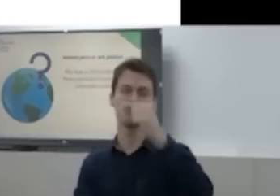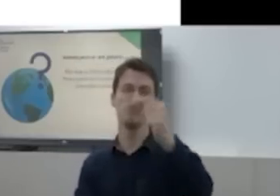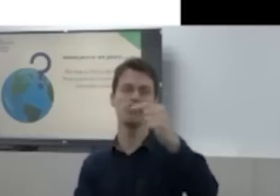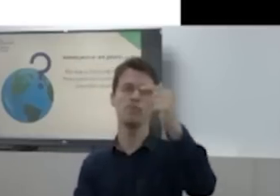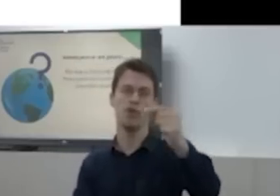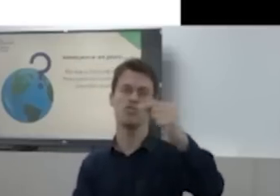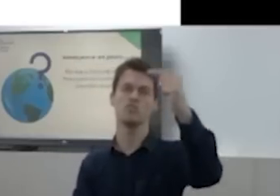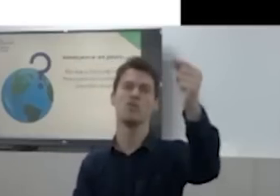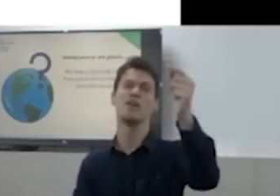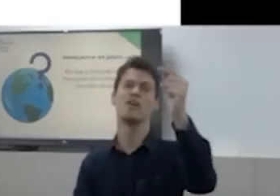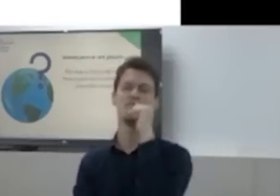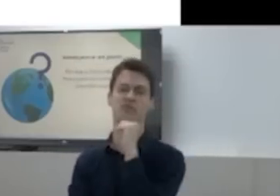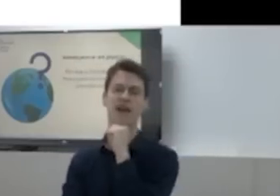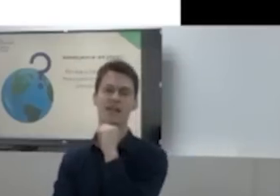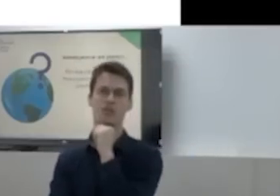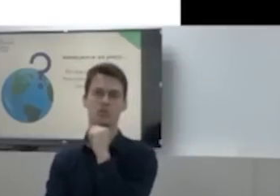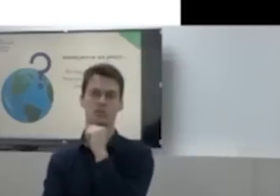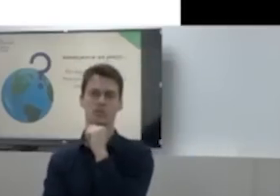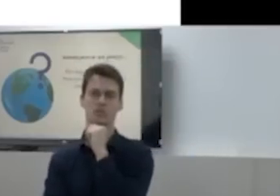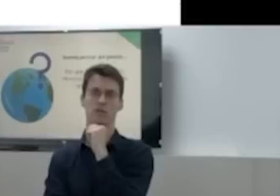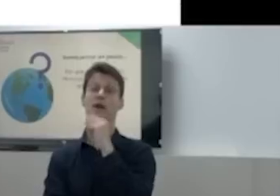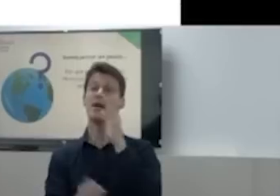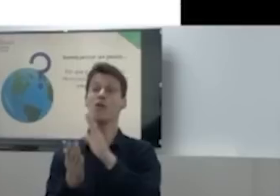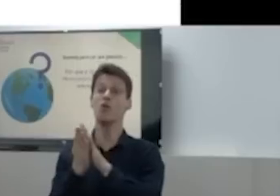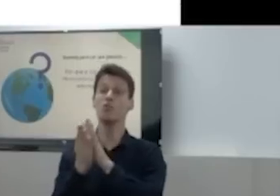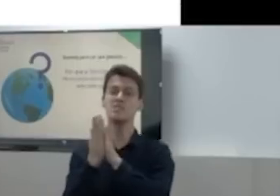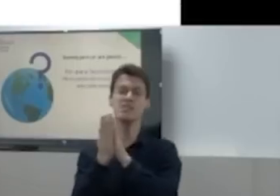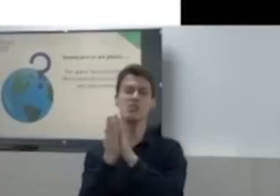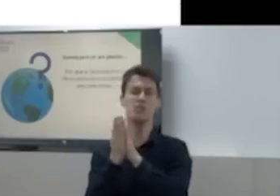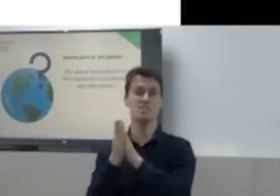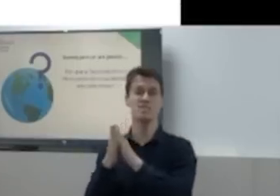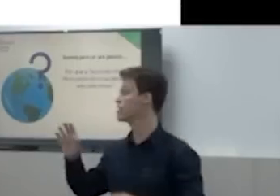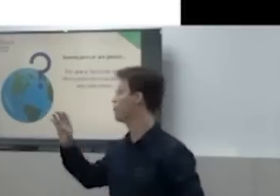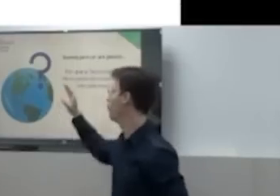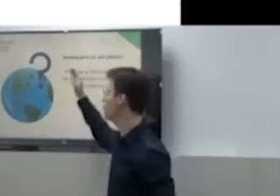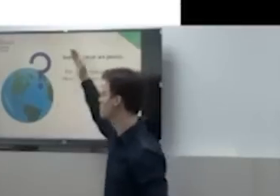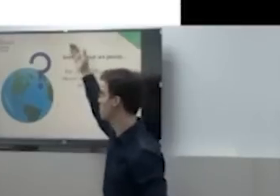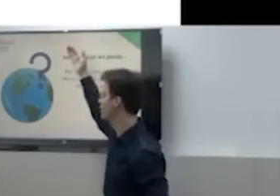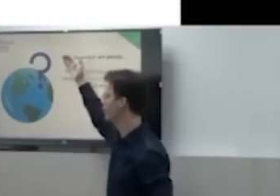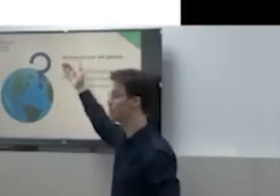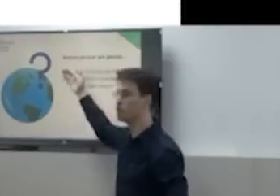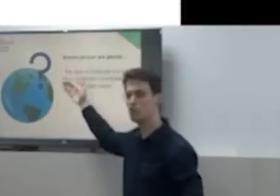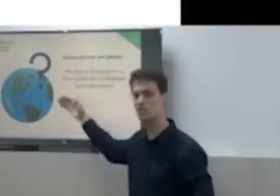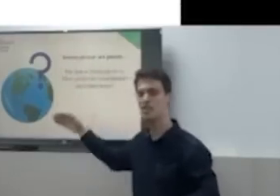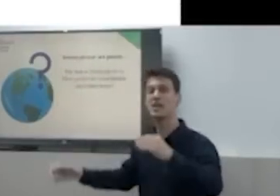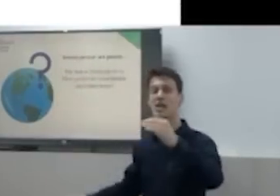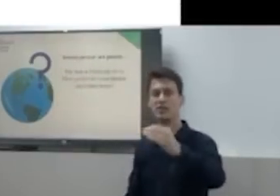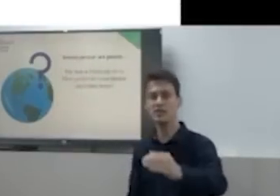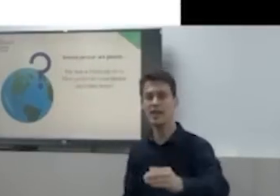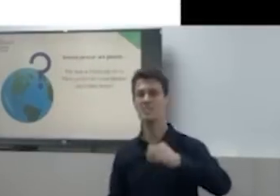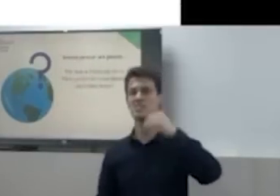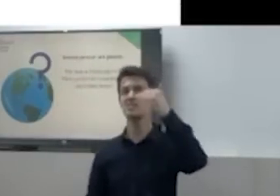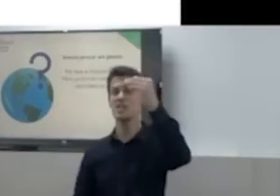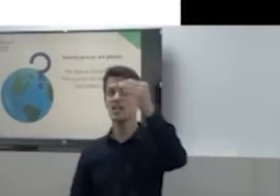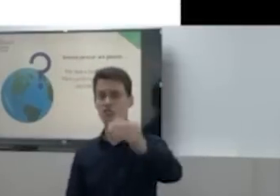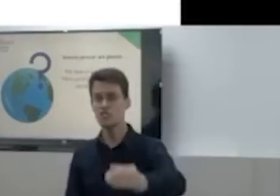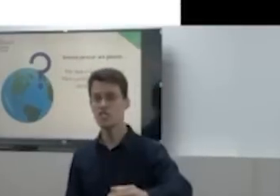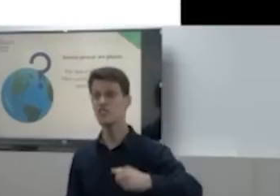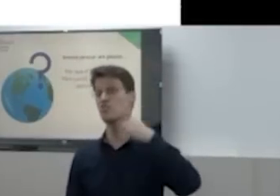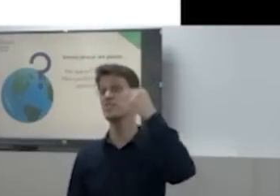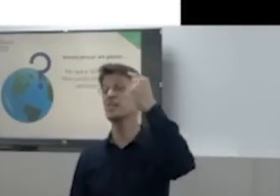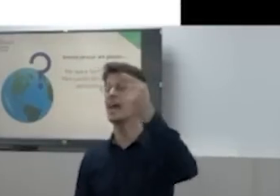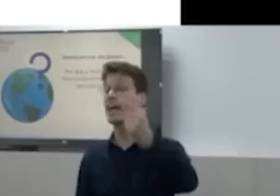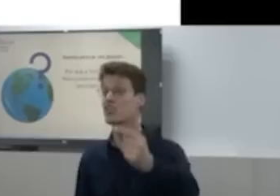tem um formato muito próximo do esférico? Eu consigo mostrar, e eu vou mostrar na aula de hoje,